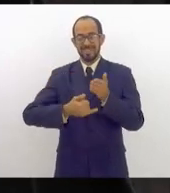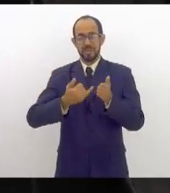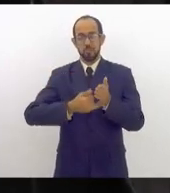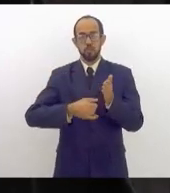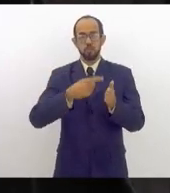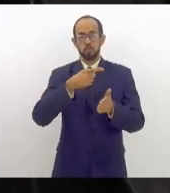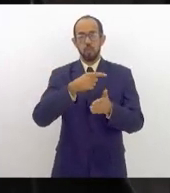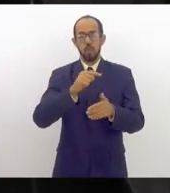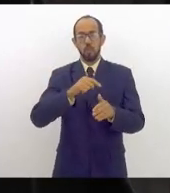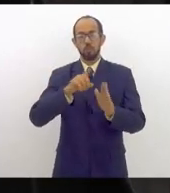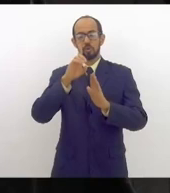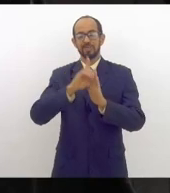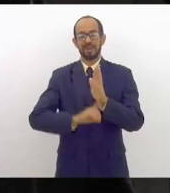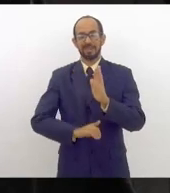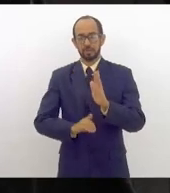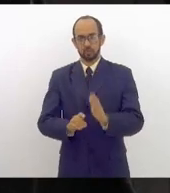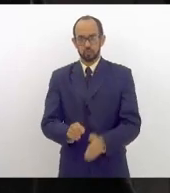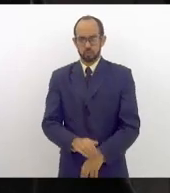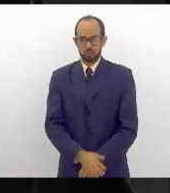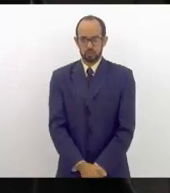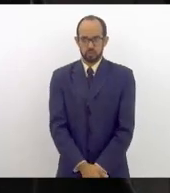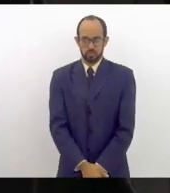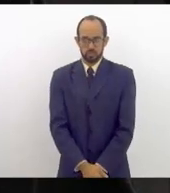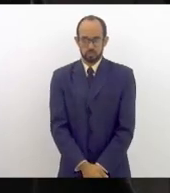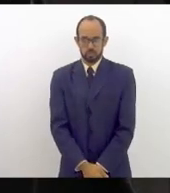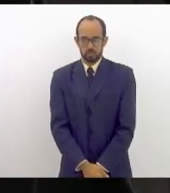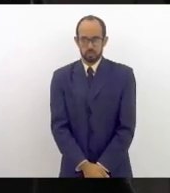por decreto. Bom,